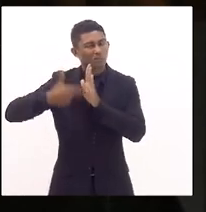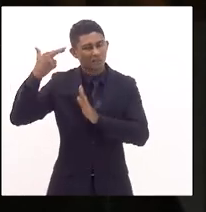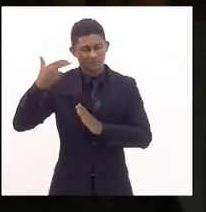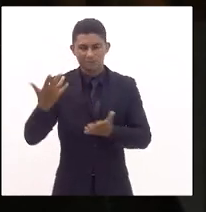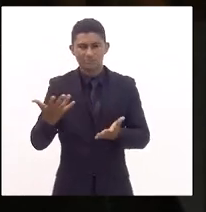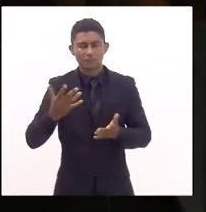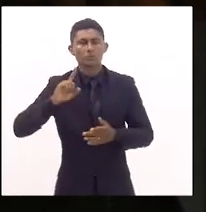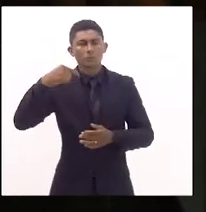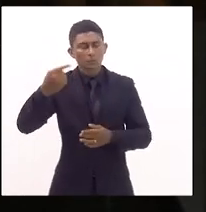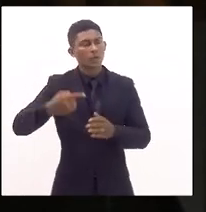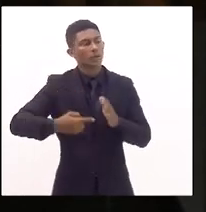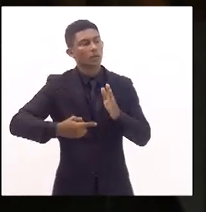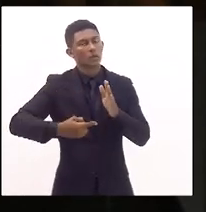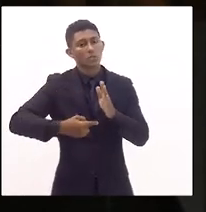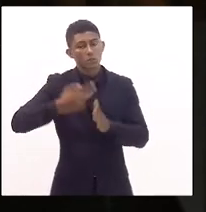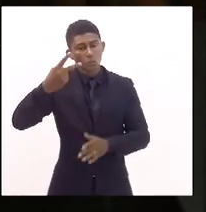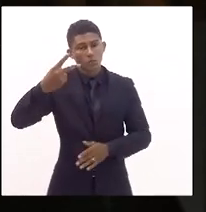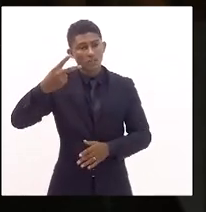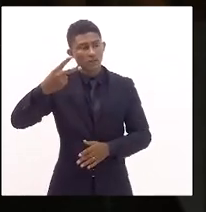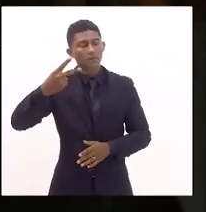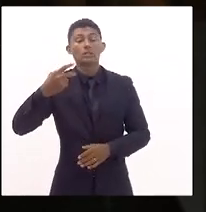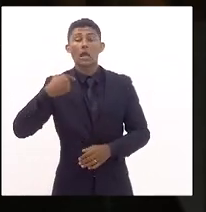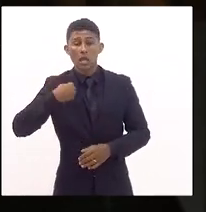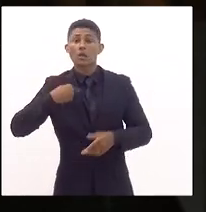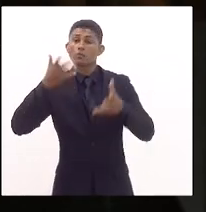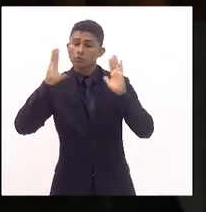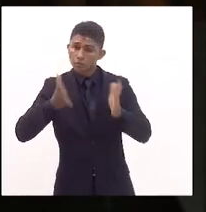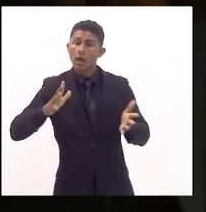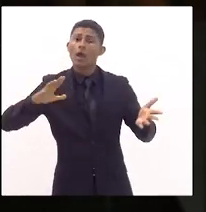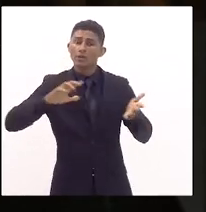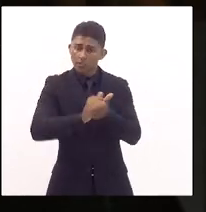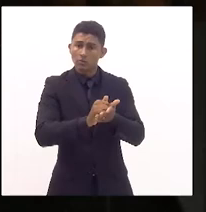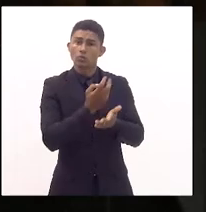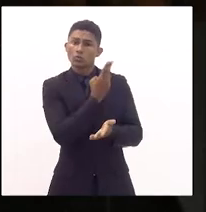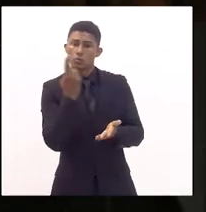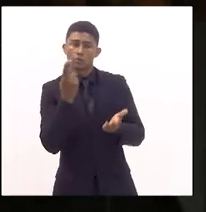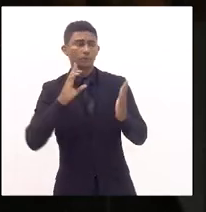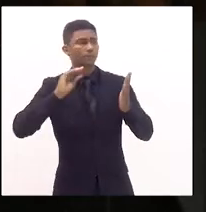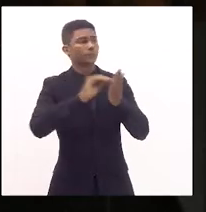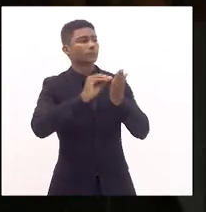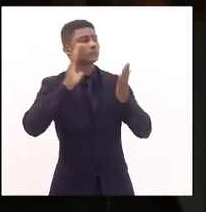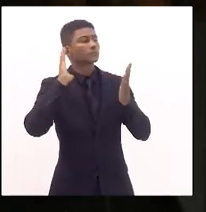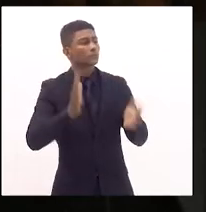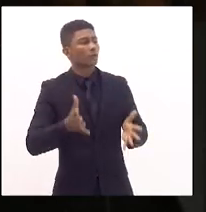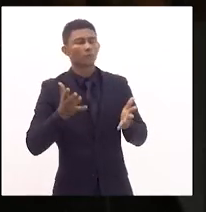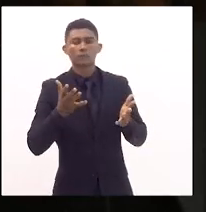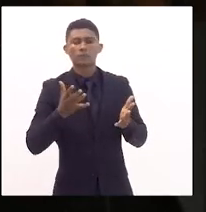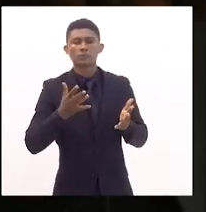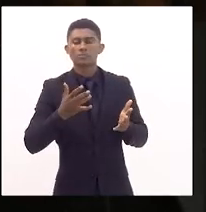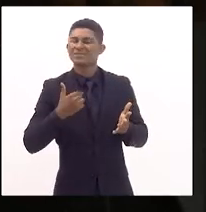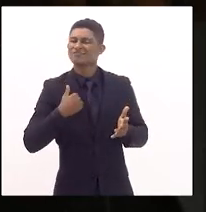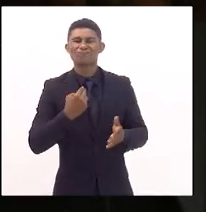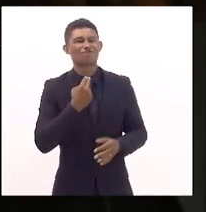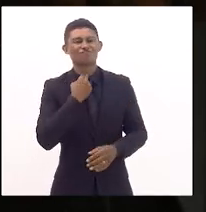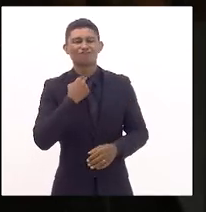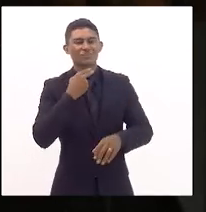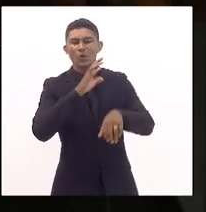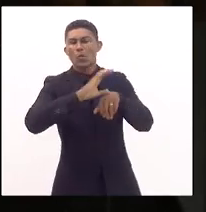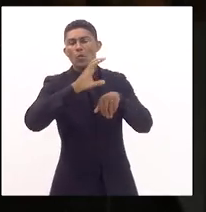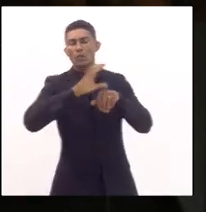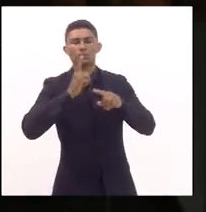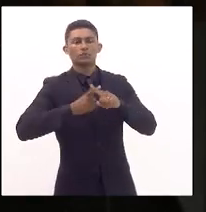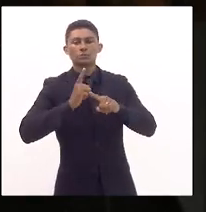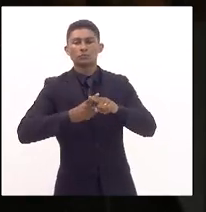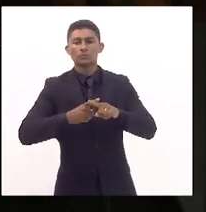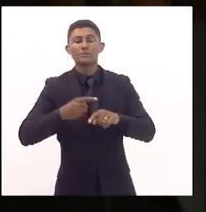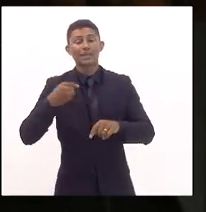na segunda vez, eu também já estava inscrita automaticamente. Eu não pude realizar o CAIS porque eu